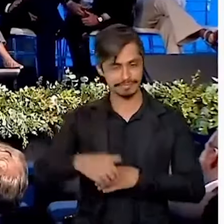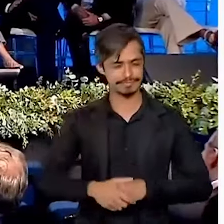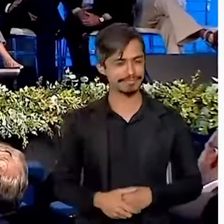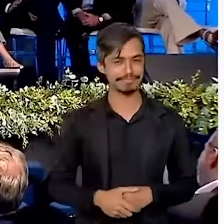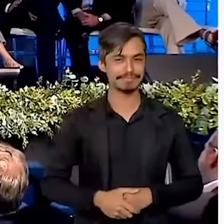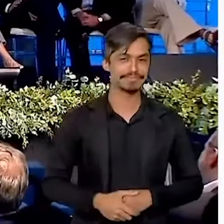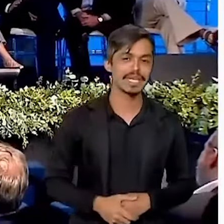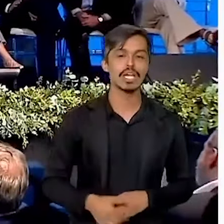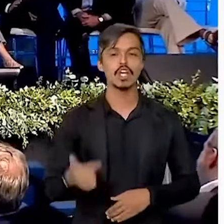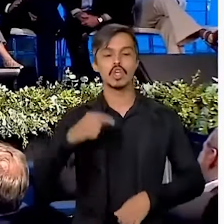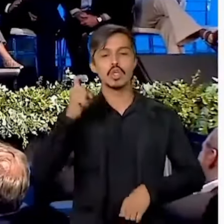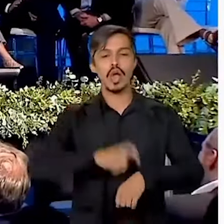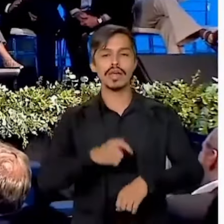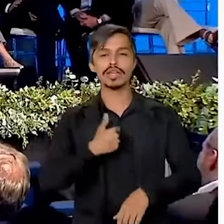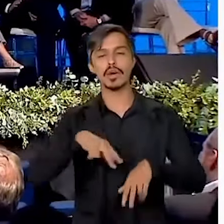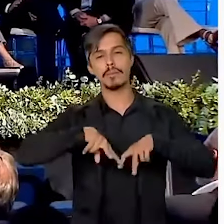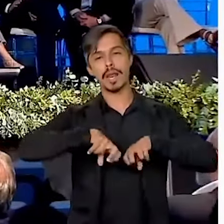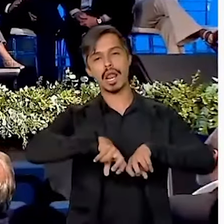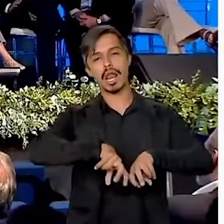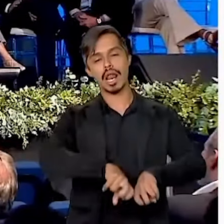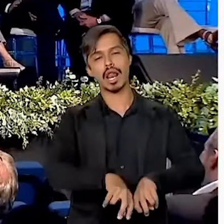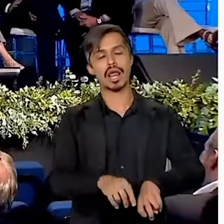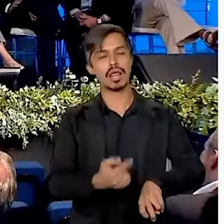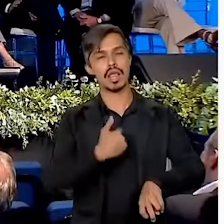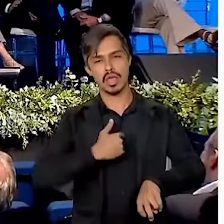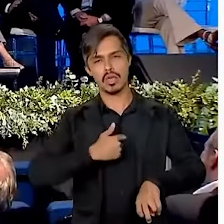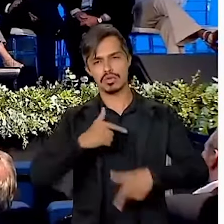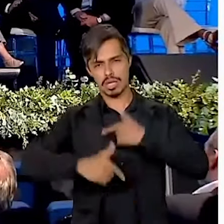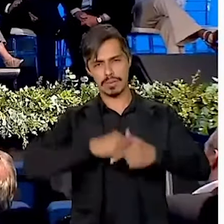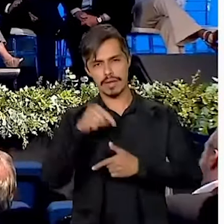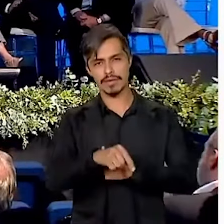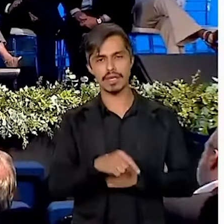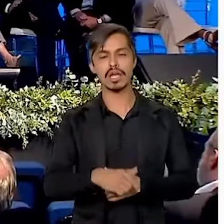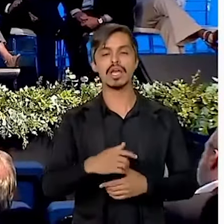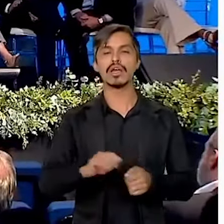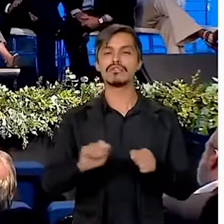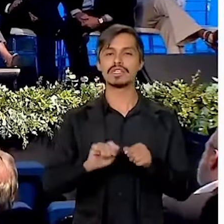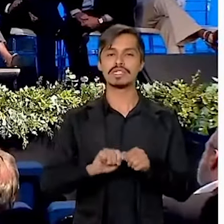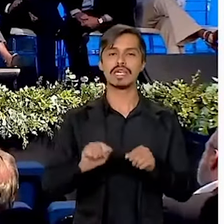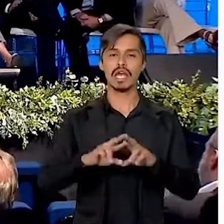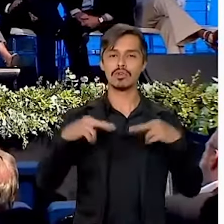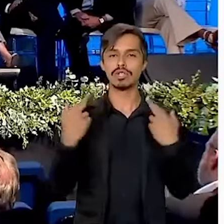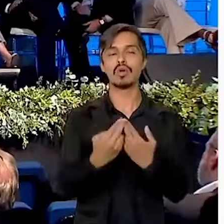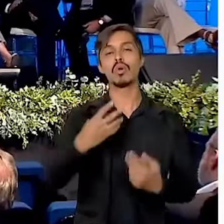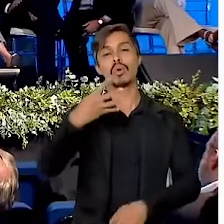Quando eu era metalúrgico, eu ia fazer assembleia 4:30 da manhã.